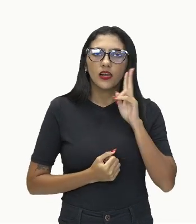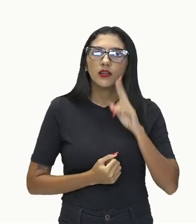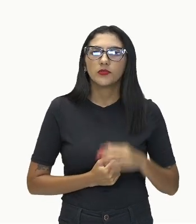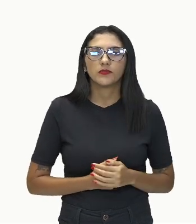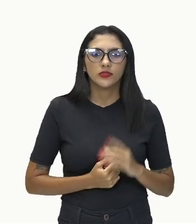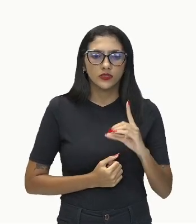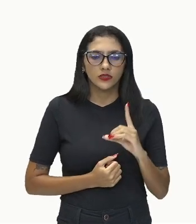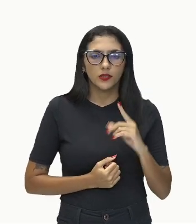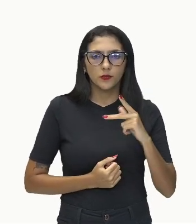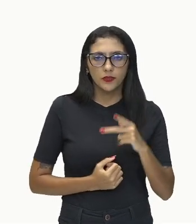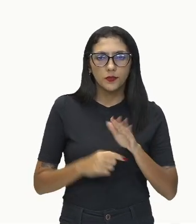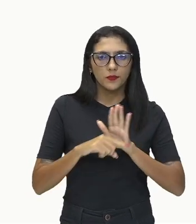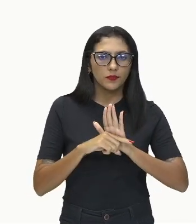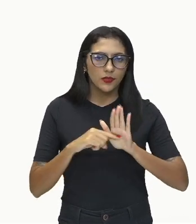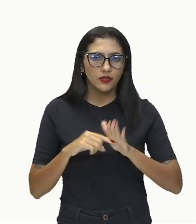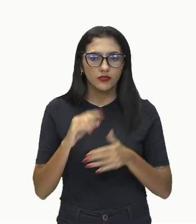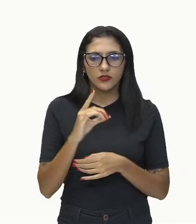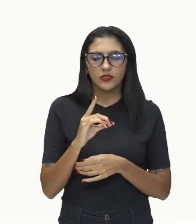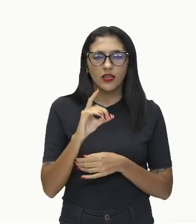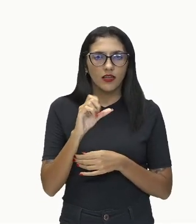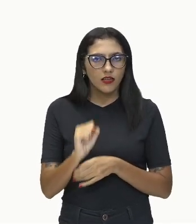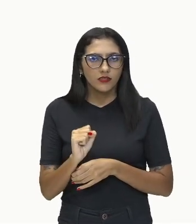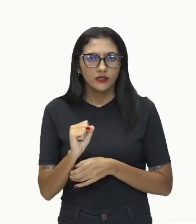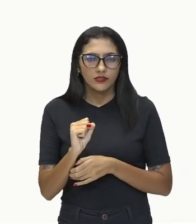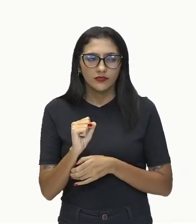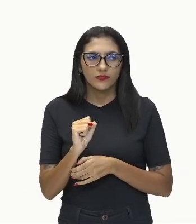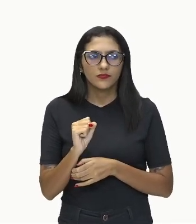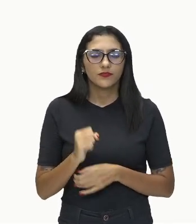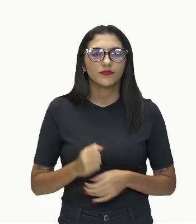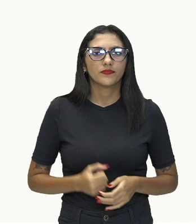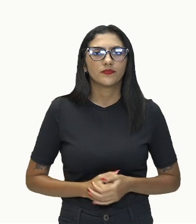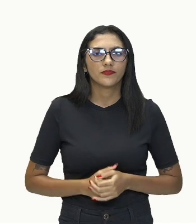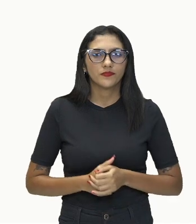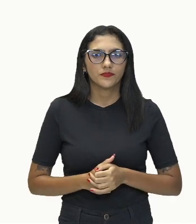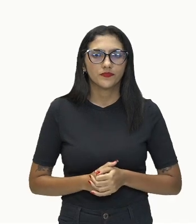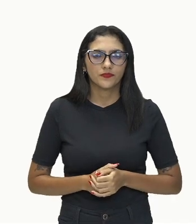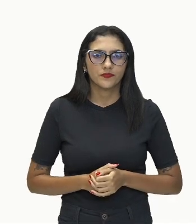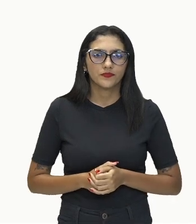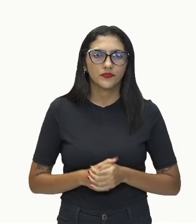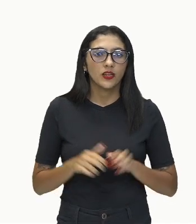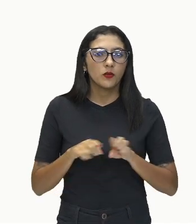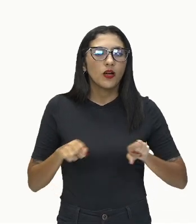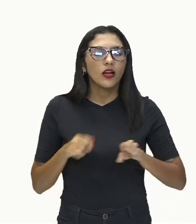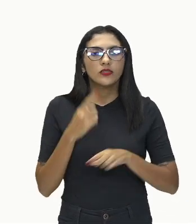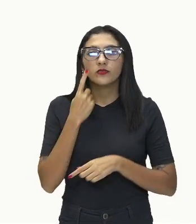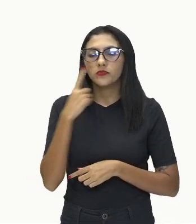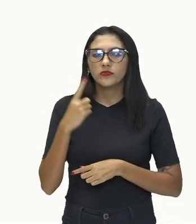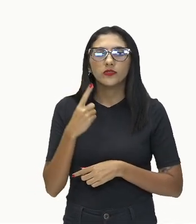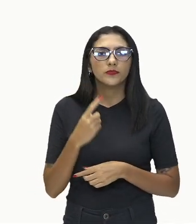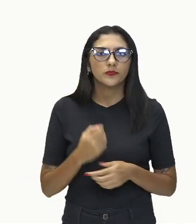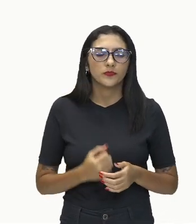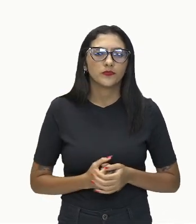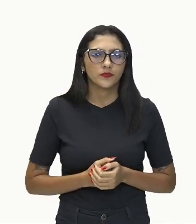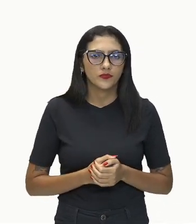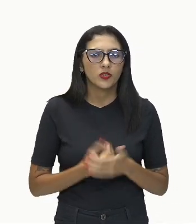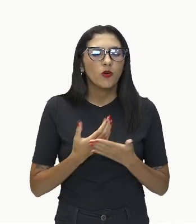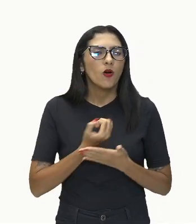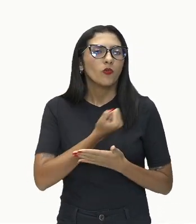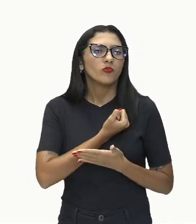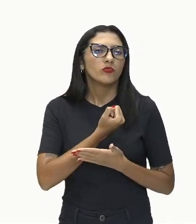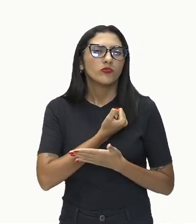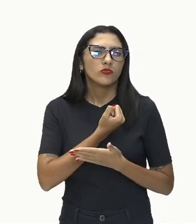principal menos diagonal secundária. Mas vamos lá. Quanto vale a minha diagonal